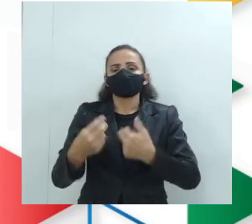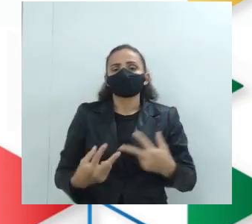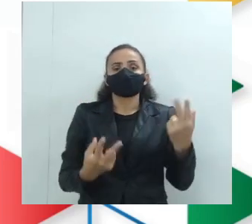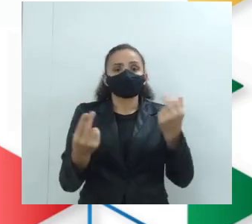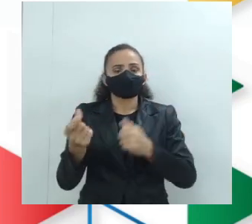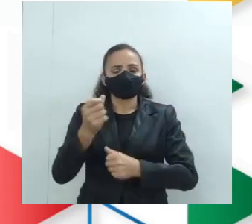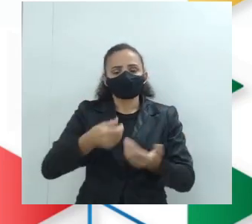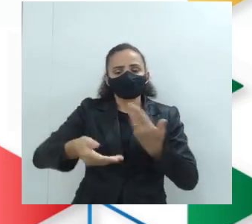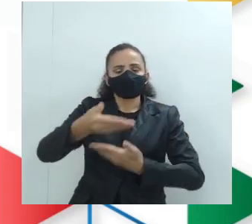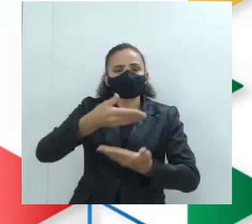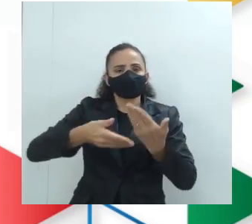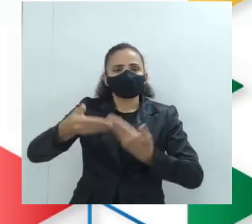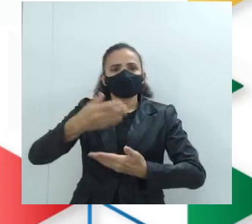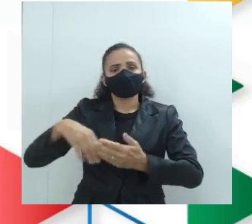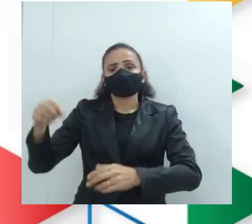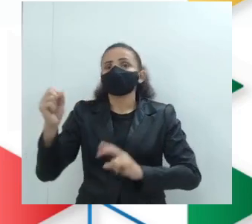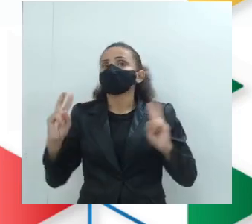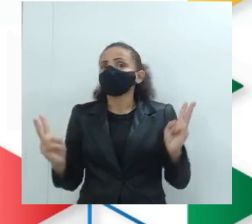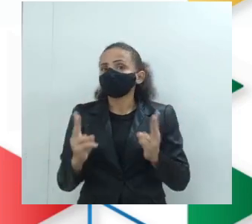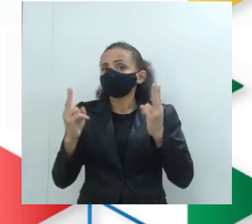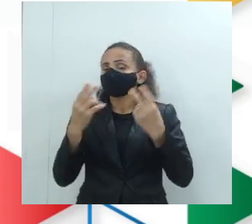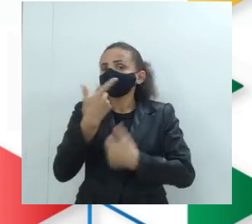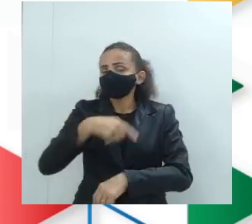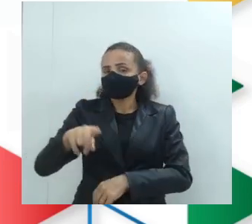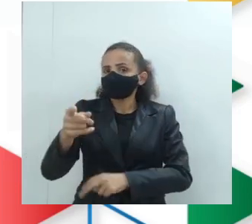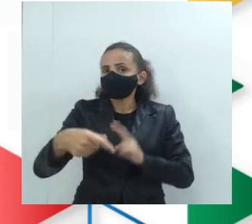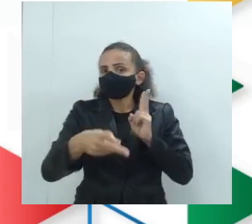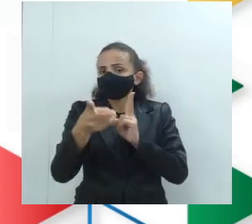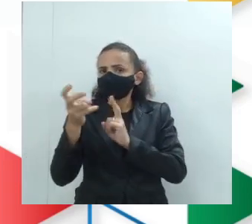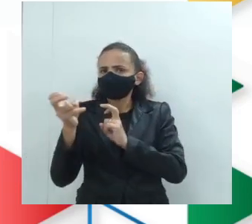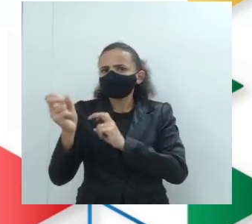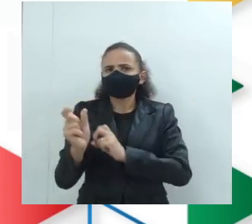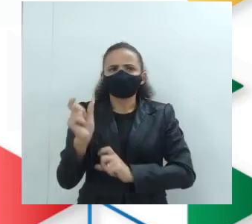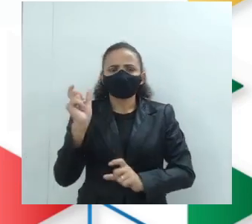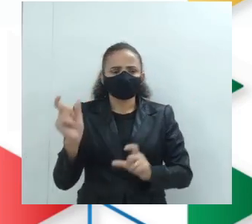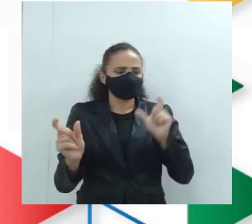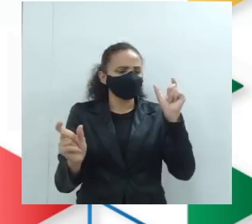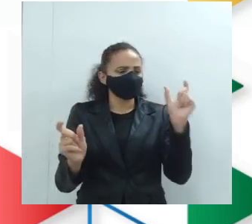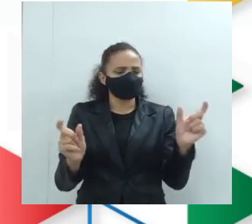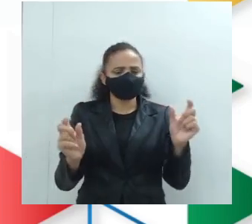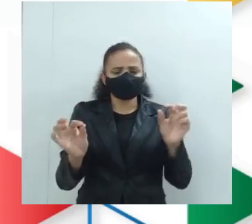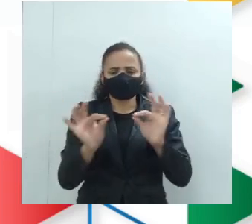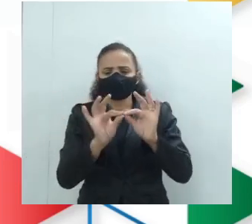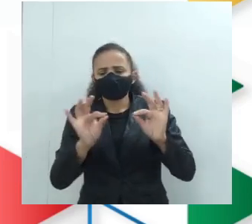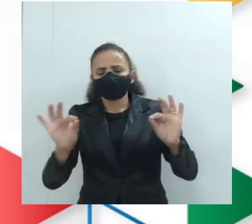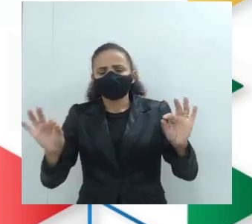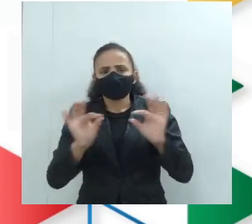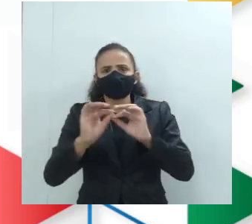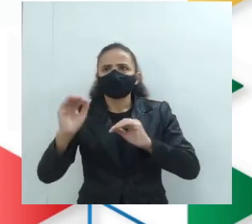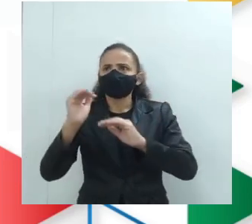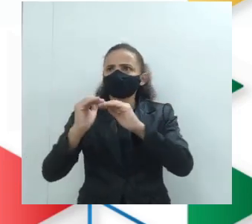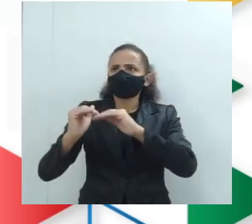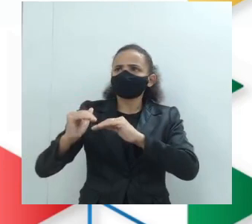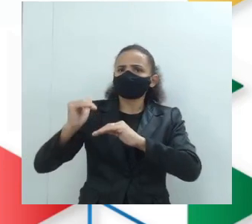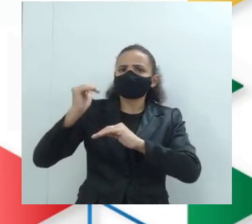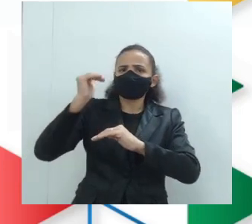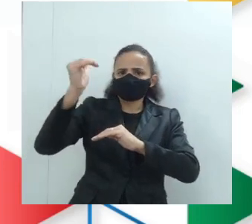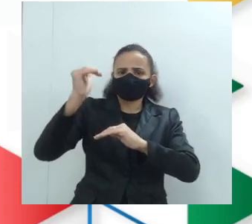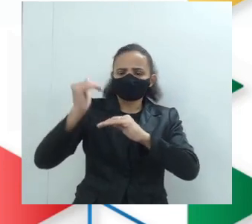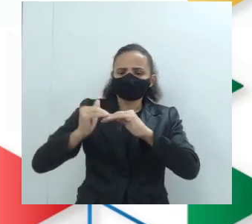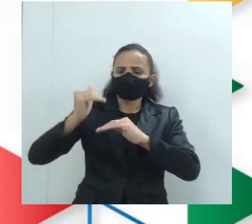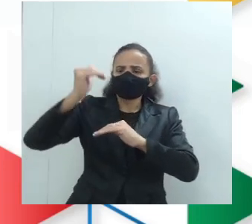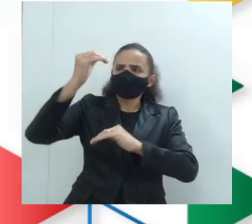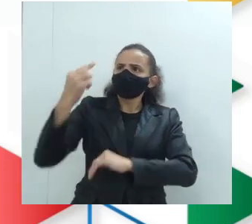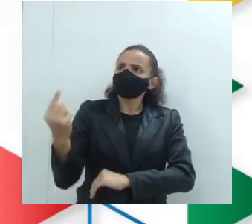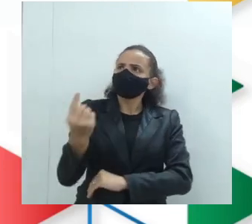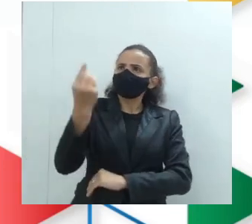valores envolvidos nessa simetria, tá bom? Observe o valor que tem, a distância da parte superior dessa